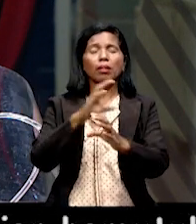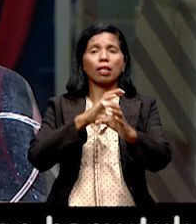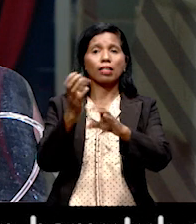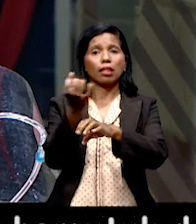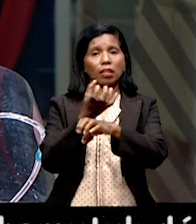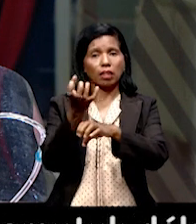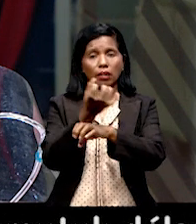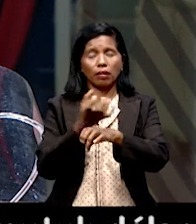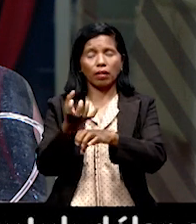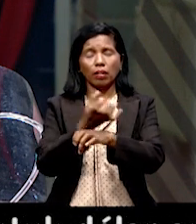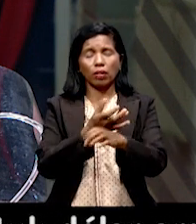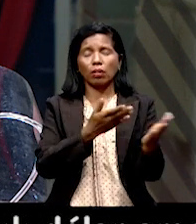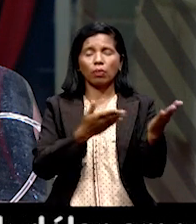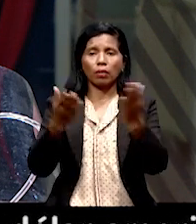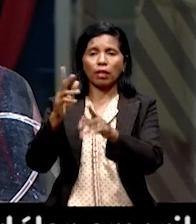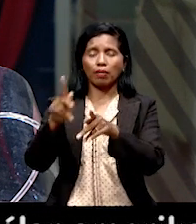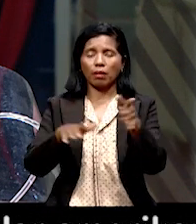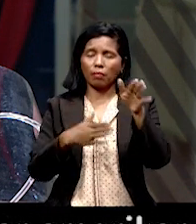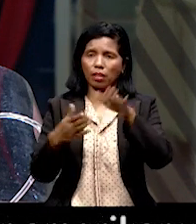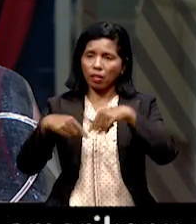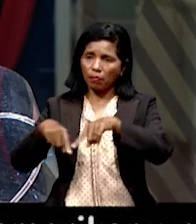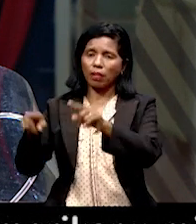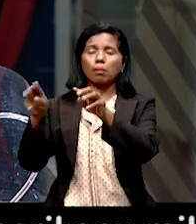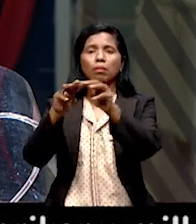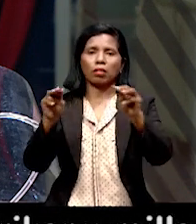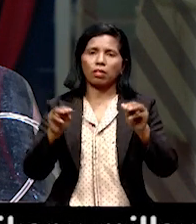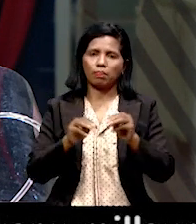autotransporte, mateicem, ba município.